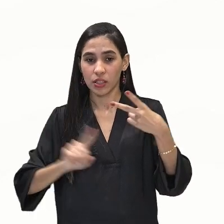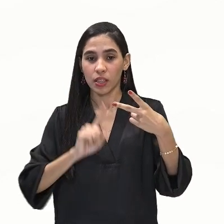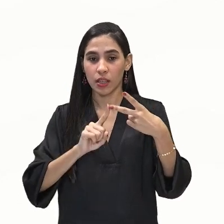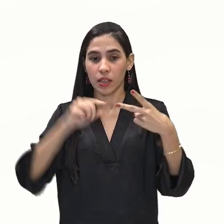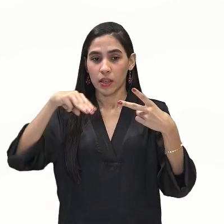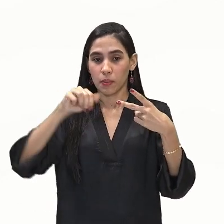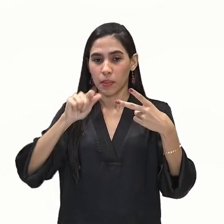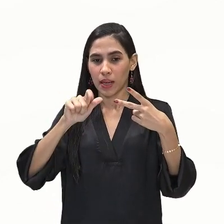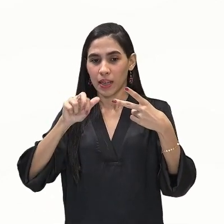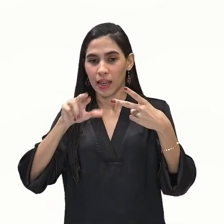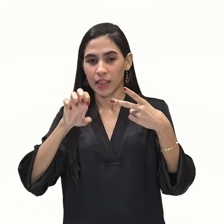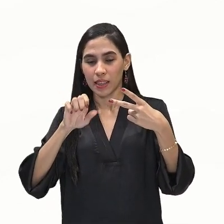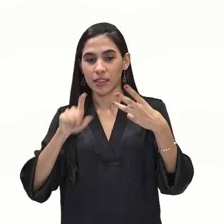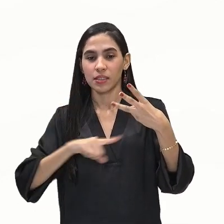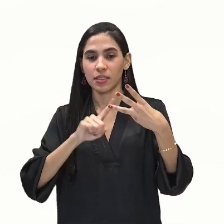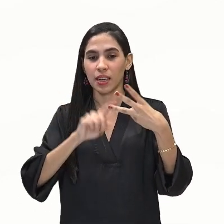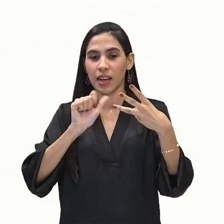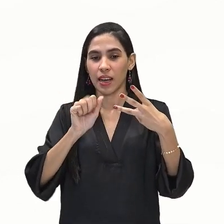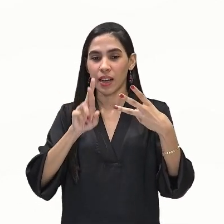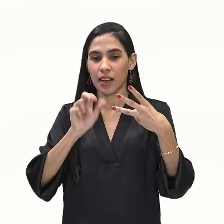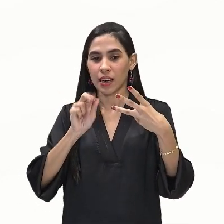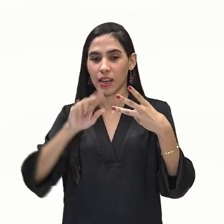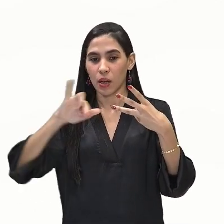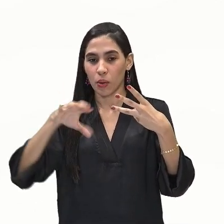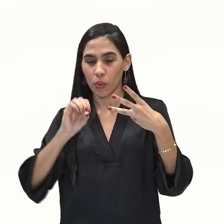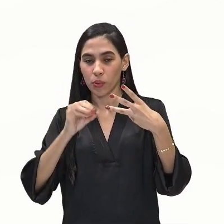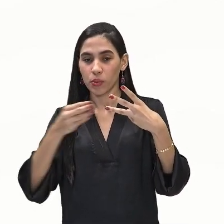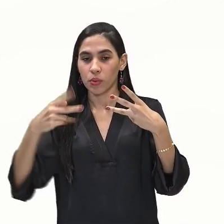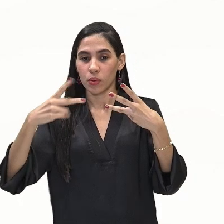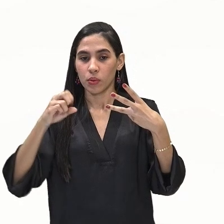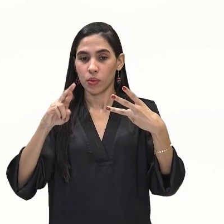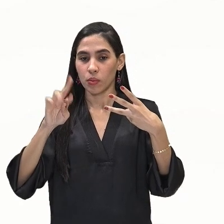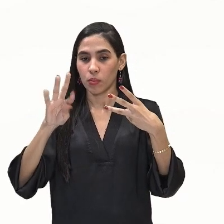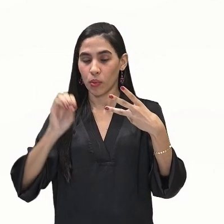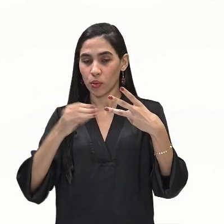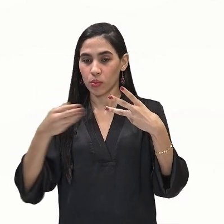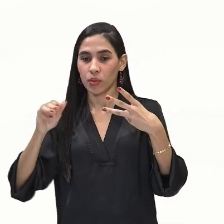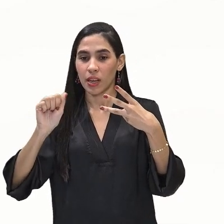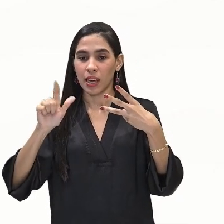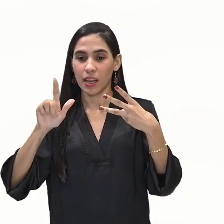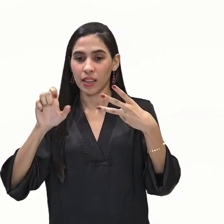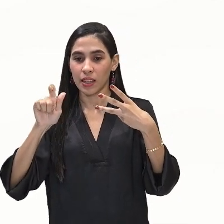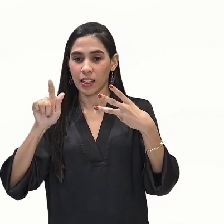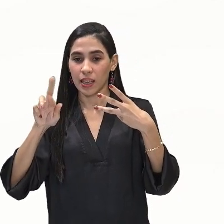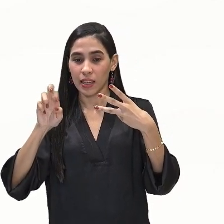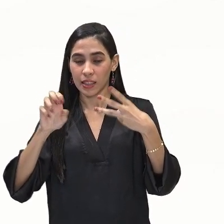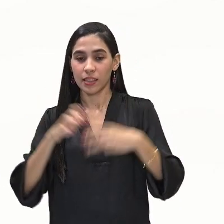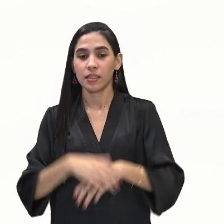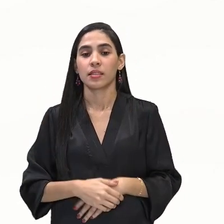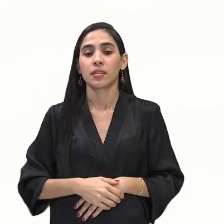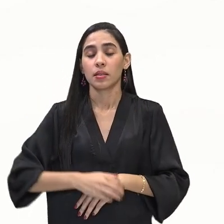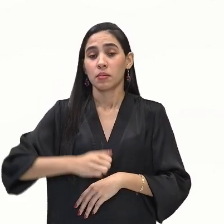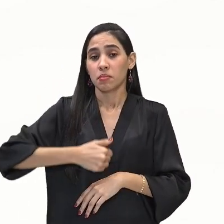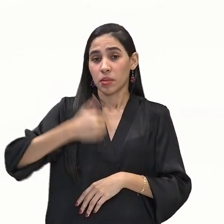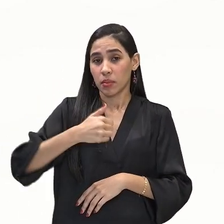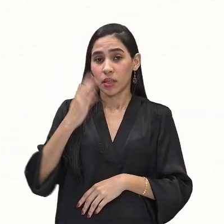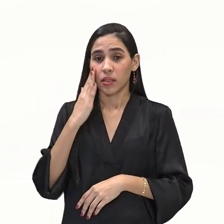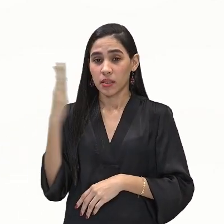Porto Alegre. Meus amores, o que é que vai caracterizar essa primeira geração? Vai predominar o nacionalismo,